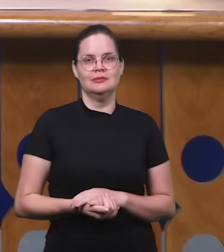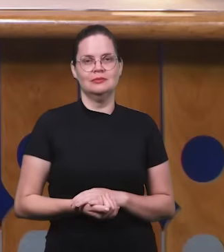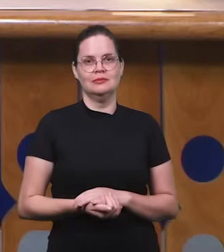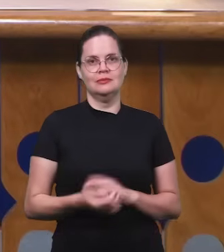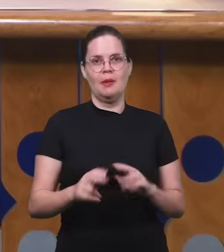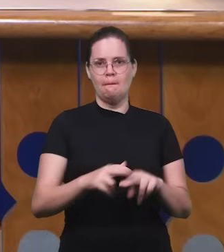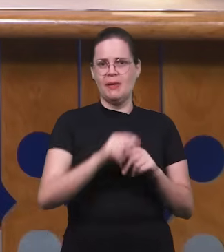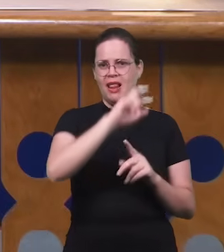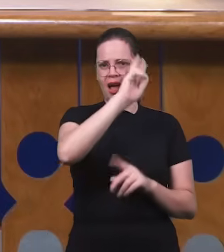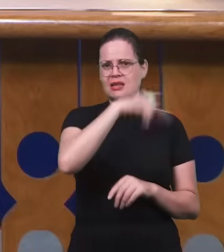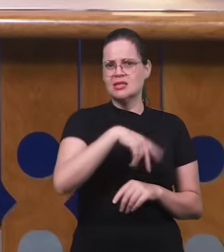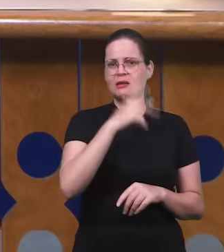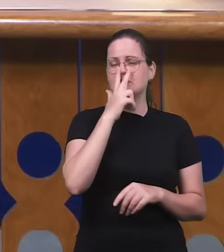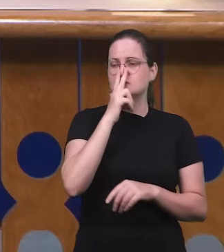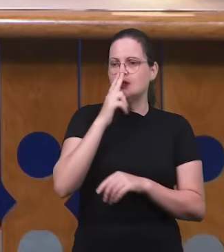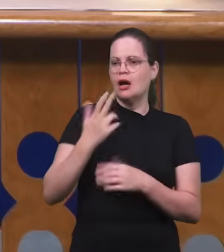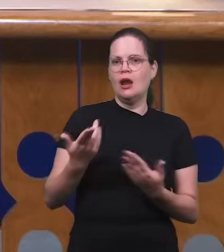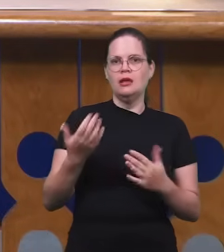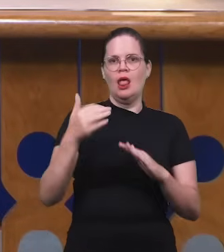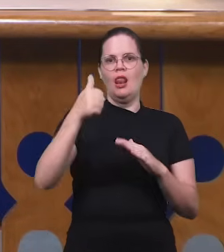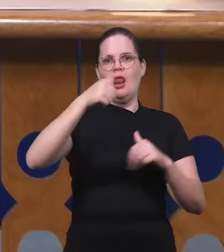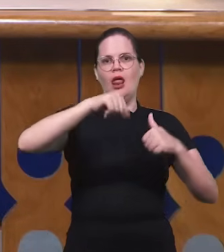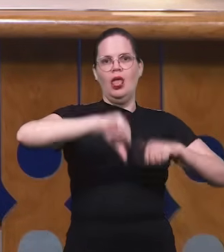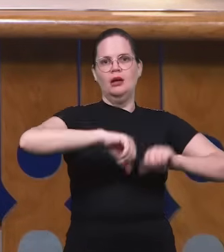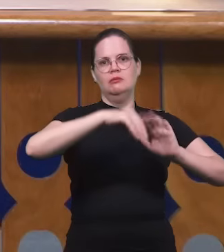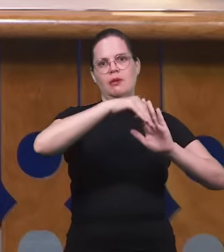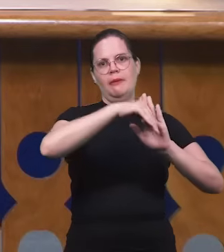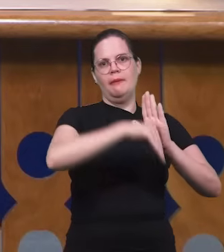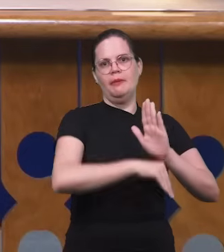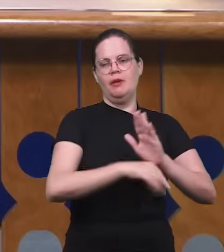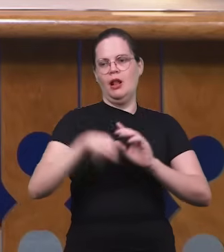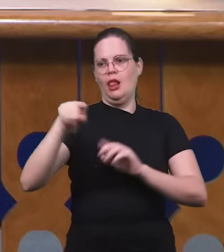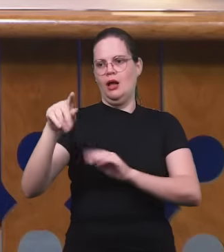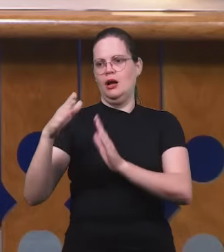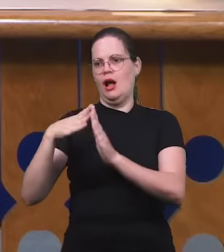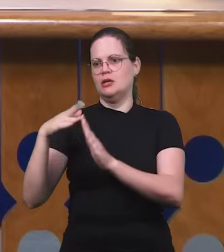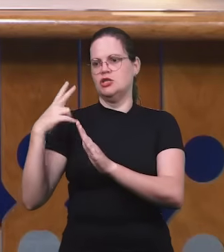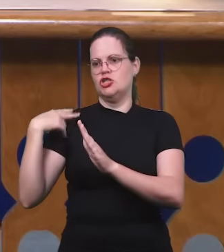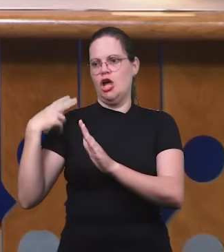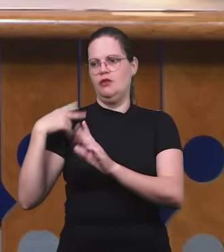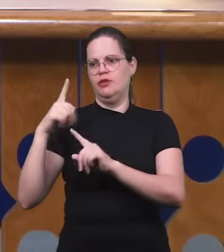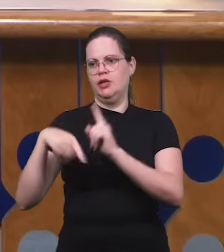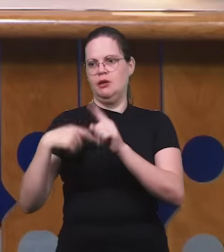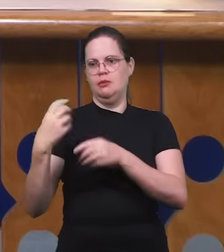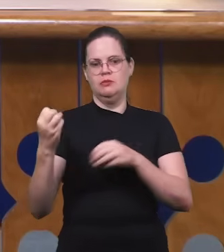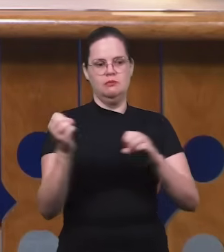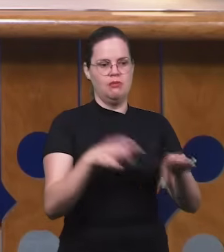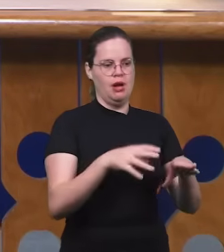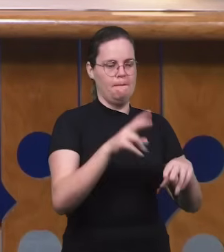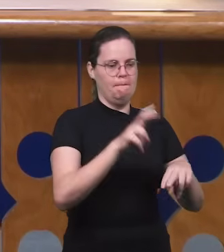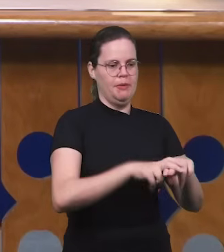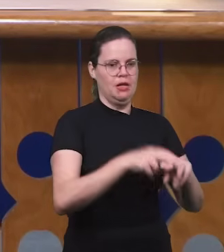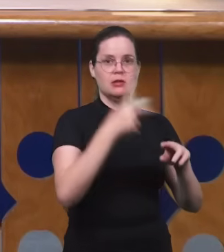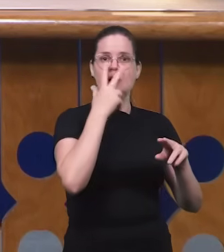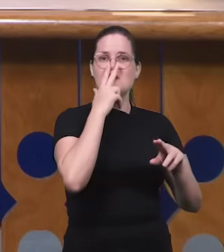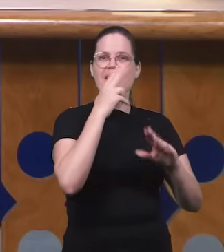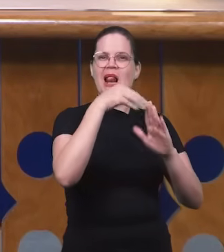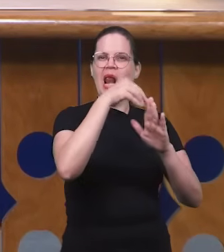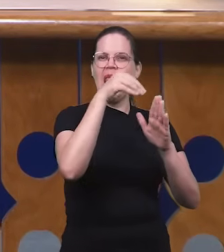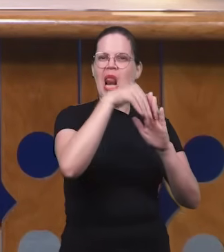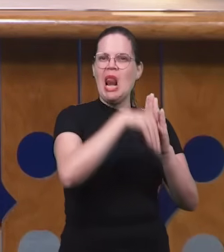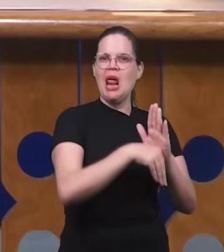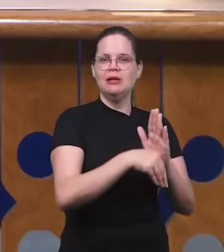na razão, ele estava declinando na vida profissional. Mas não era isso que estava acontecendo, não. Deus